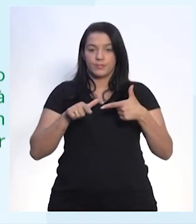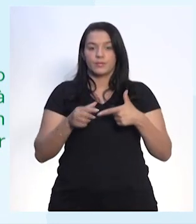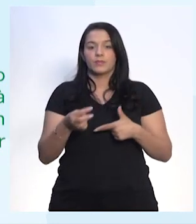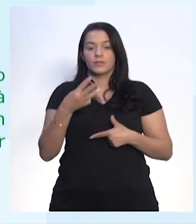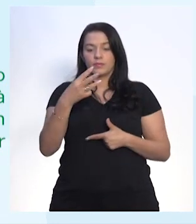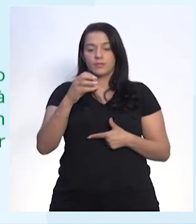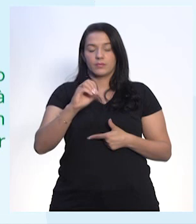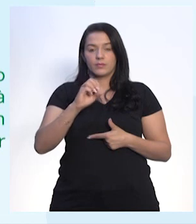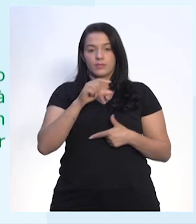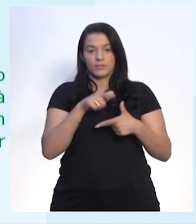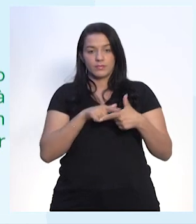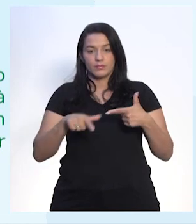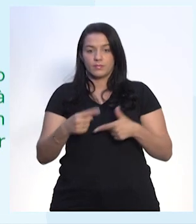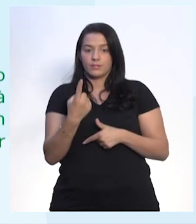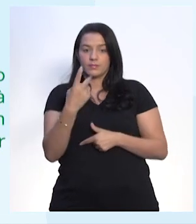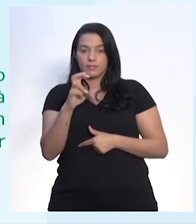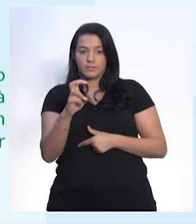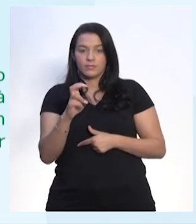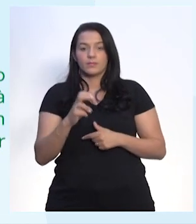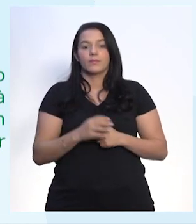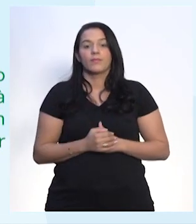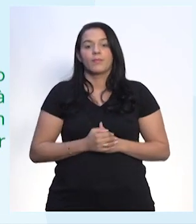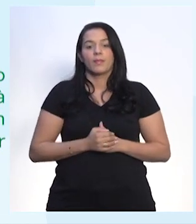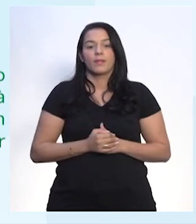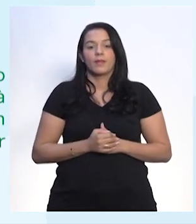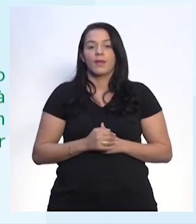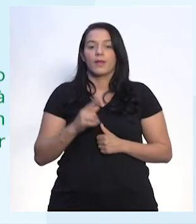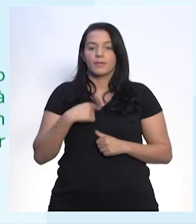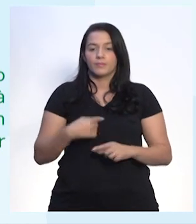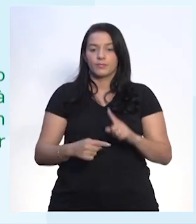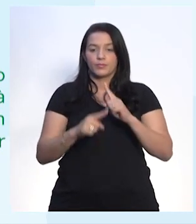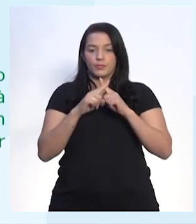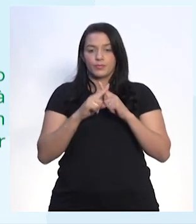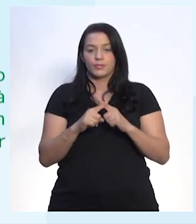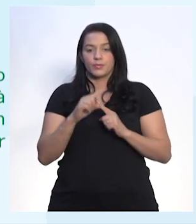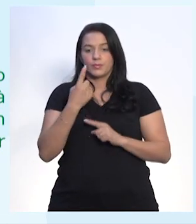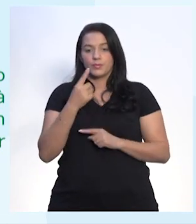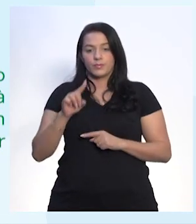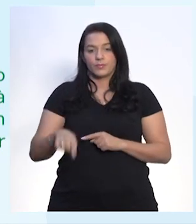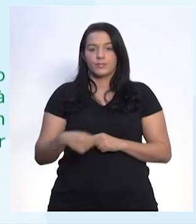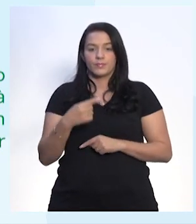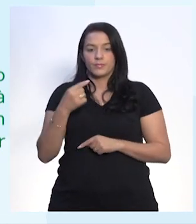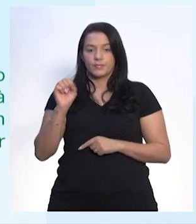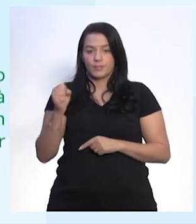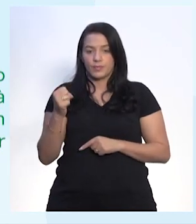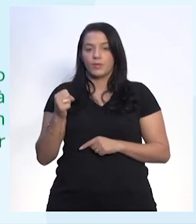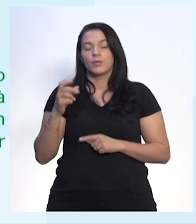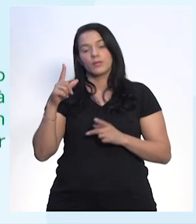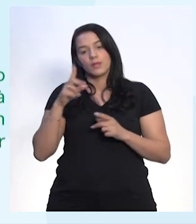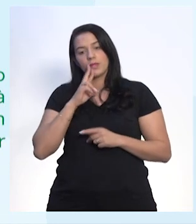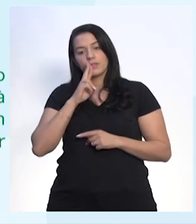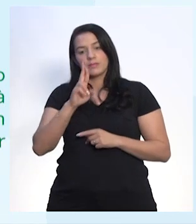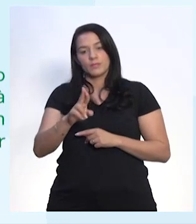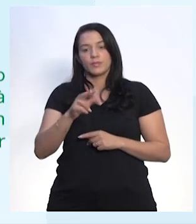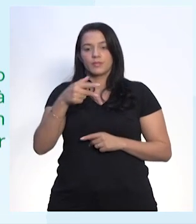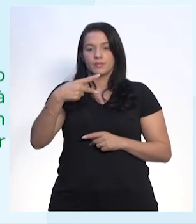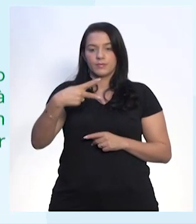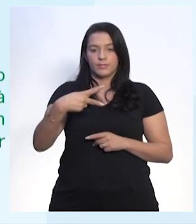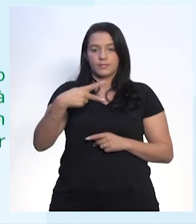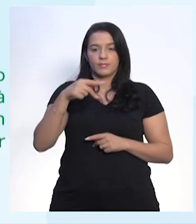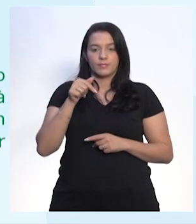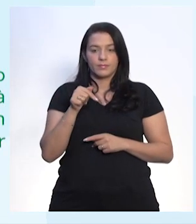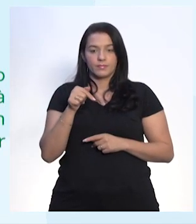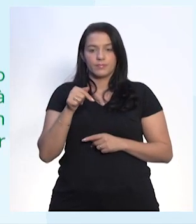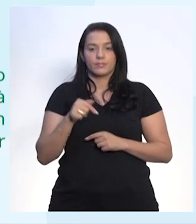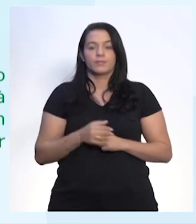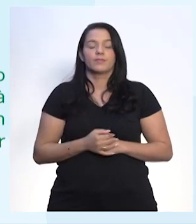30 dividido por 2 dá 15, e aí, no caso, multiplica por 1,8 e encontra 27. Eu gosto muito, eu já falei